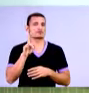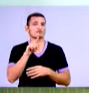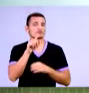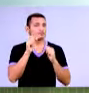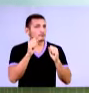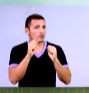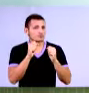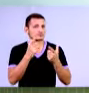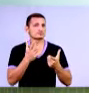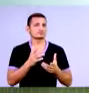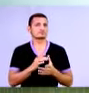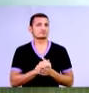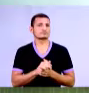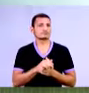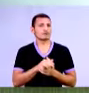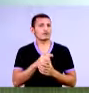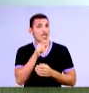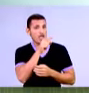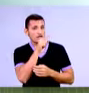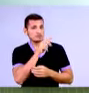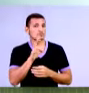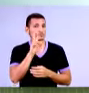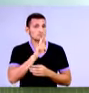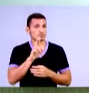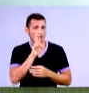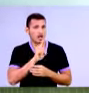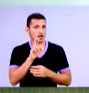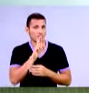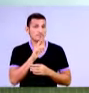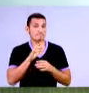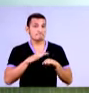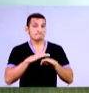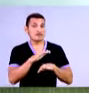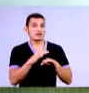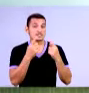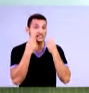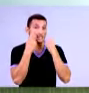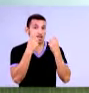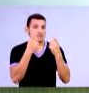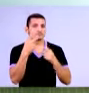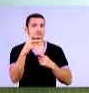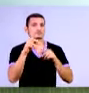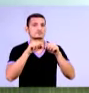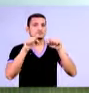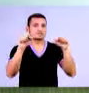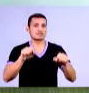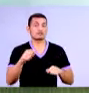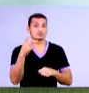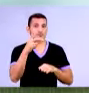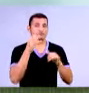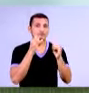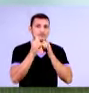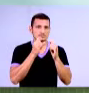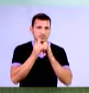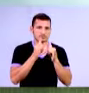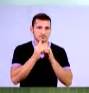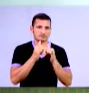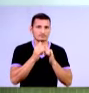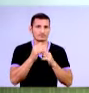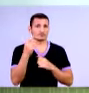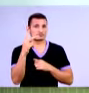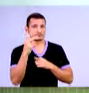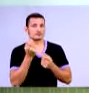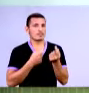trazer esse usuário, né, com mais interesse para o seu sistema, para as suas informações, né, para o